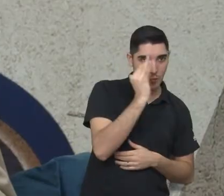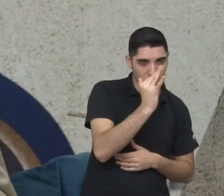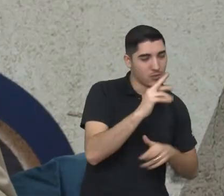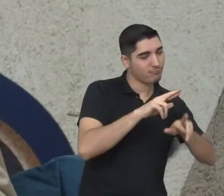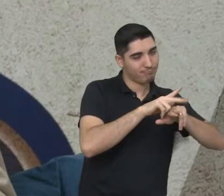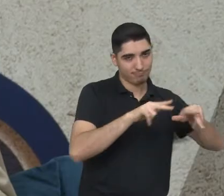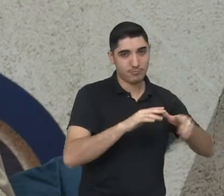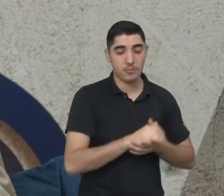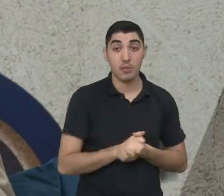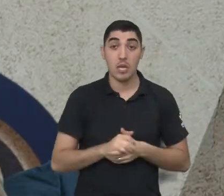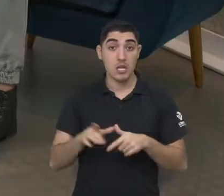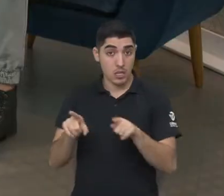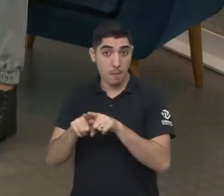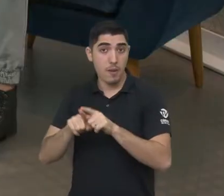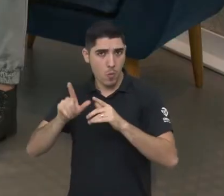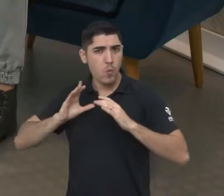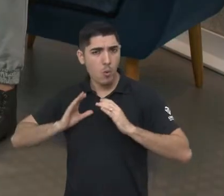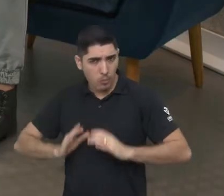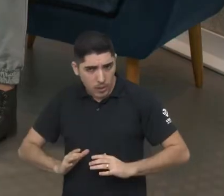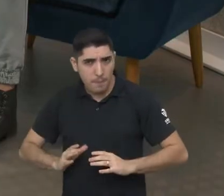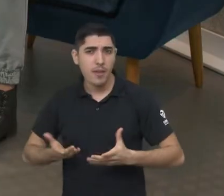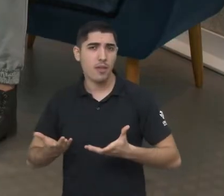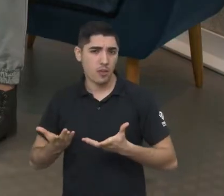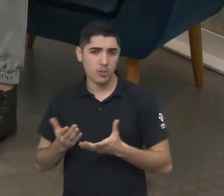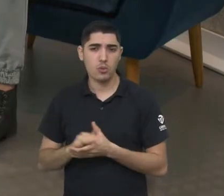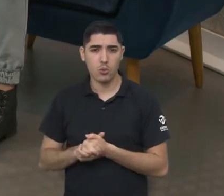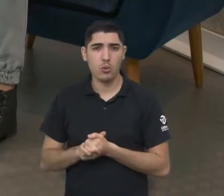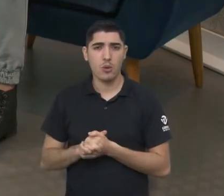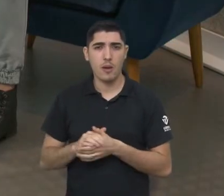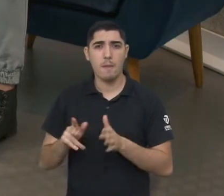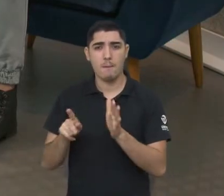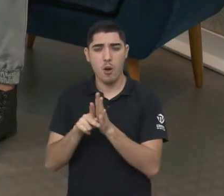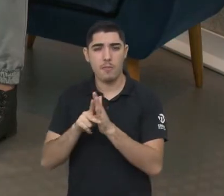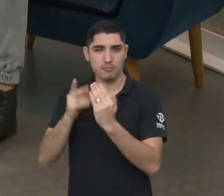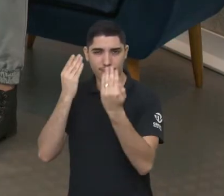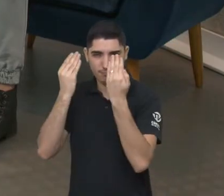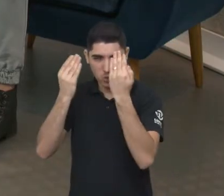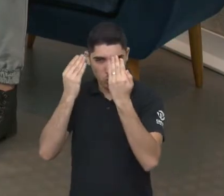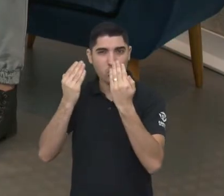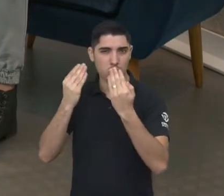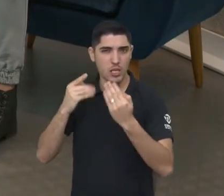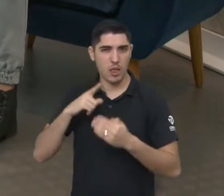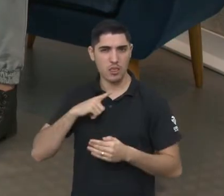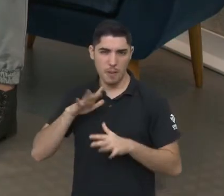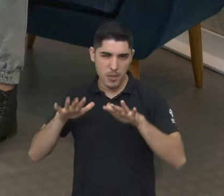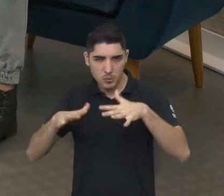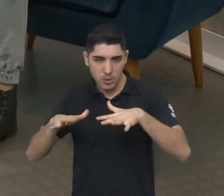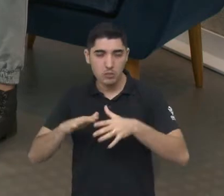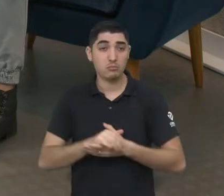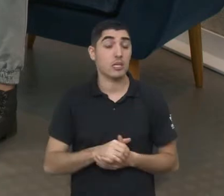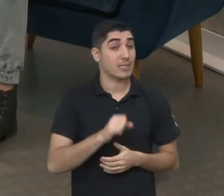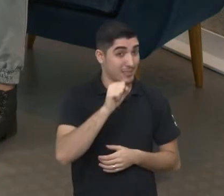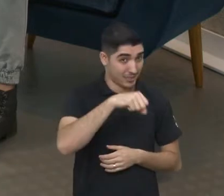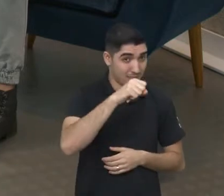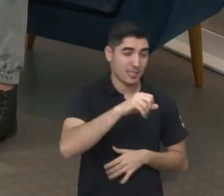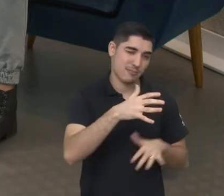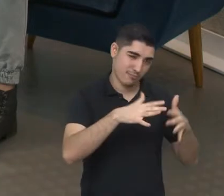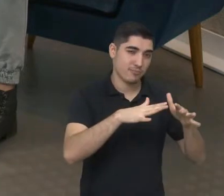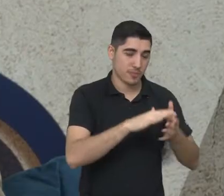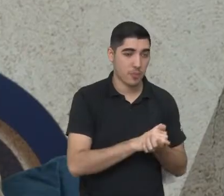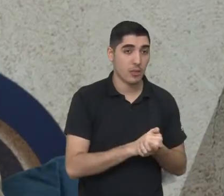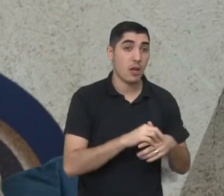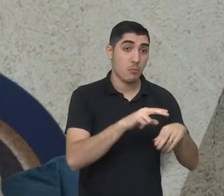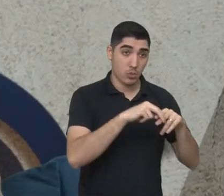né? Sim. Então, até a parte comportamental, que Isso. entra e acopla a psicologia. É mais ou menos isso? Exatamente.